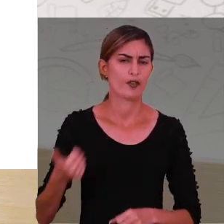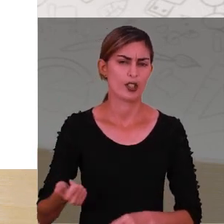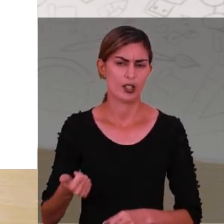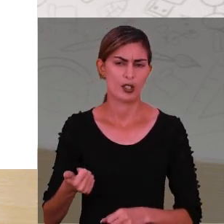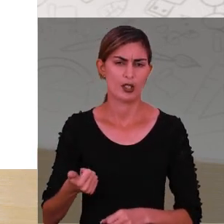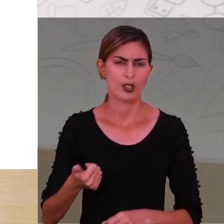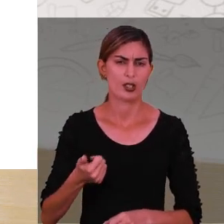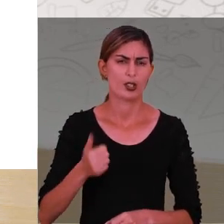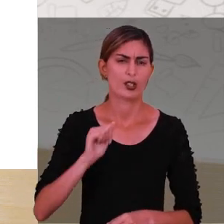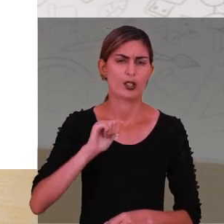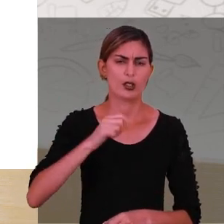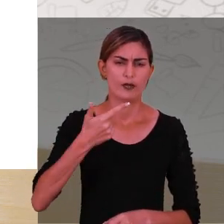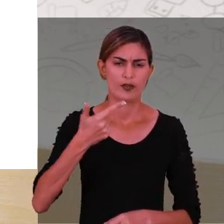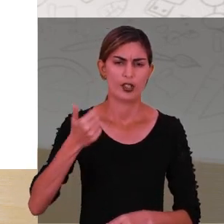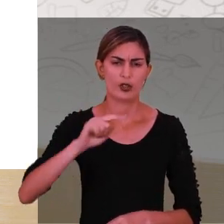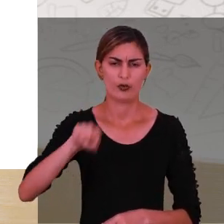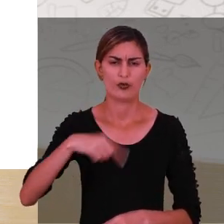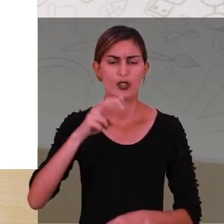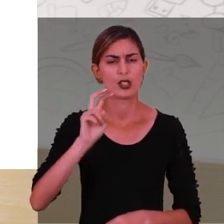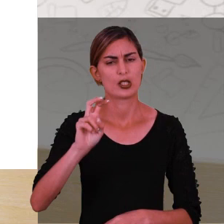valor de IBUTG de